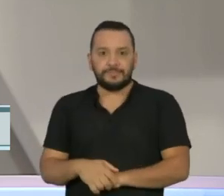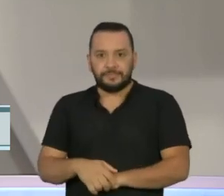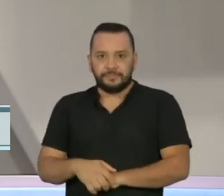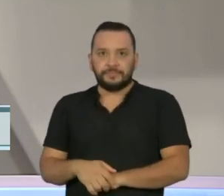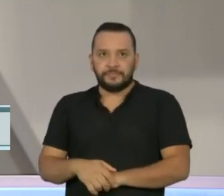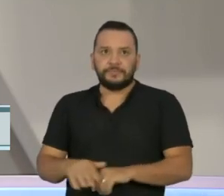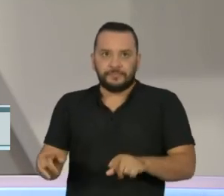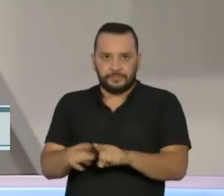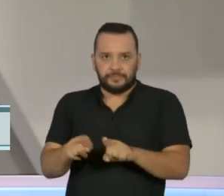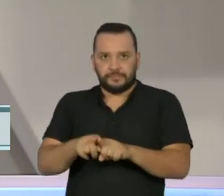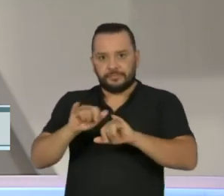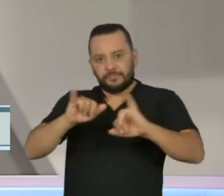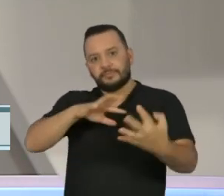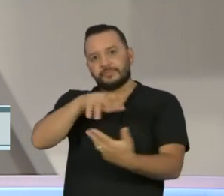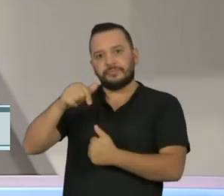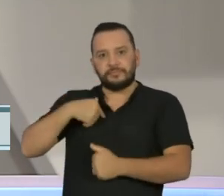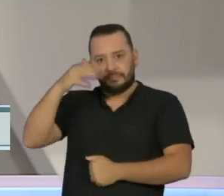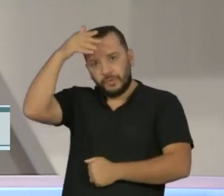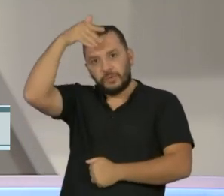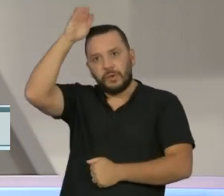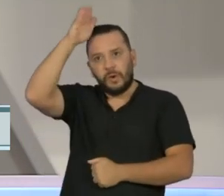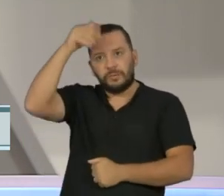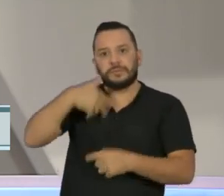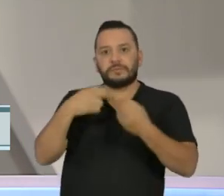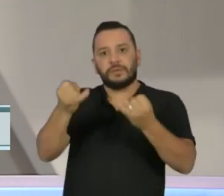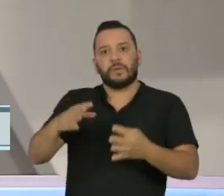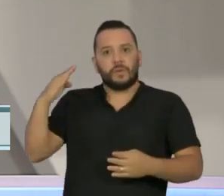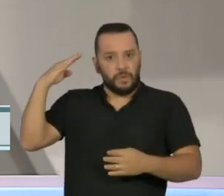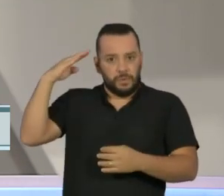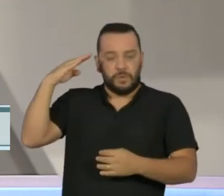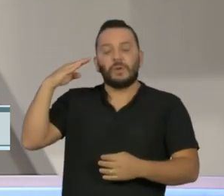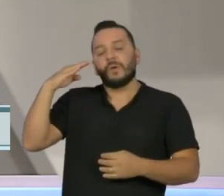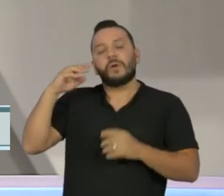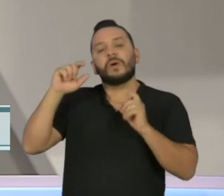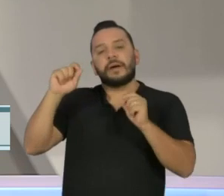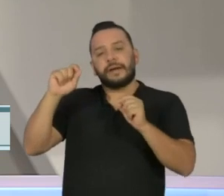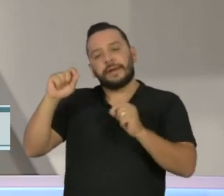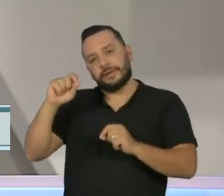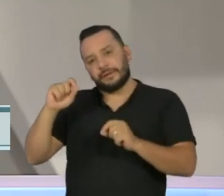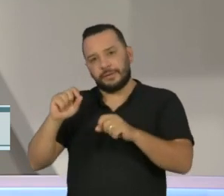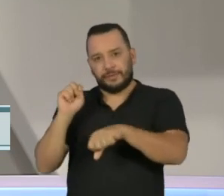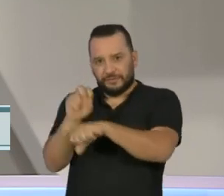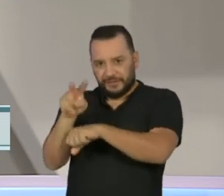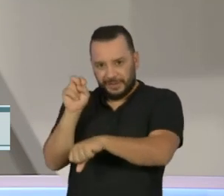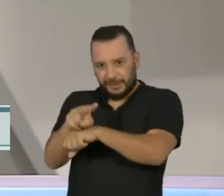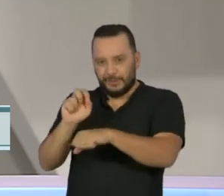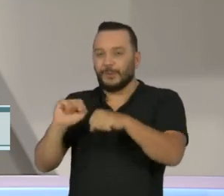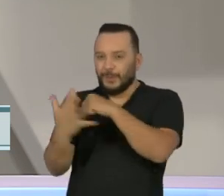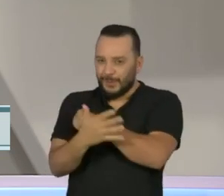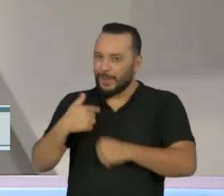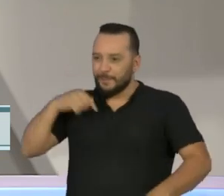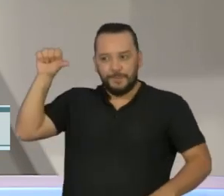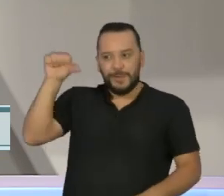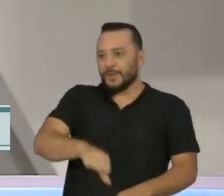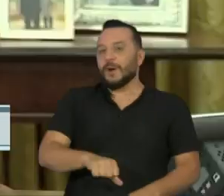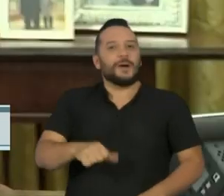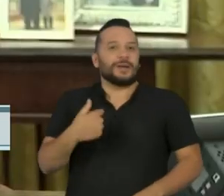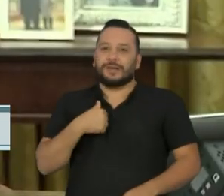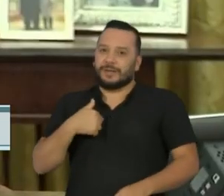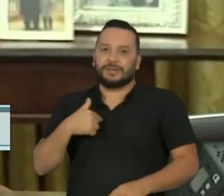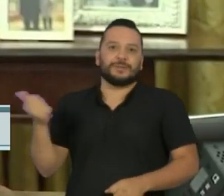Internacionais, o presidente Trump diz que o coronavírus é pior do que os ataques da Segunda Guerra e do 11 de setembro.